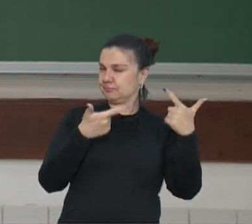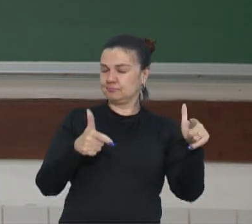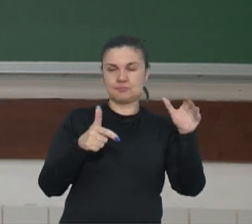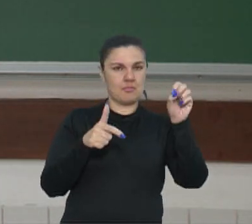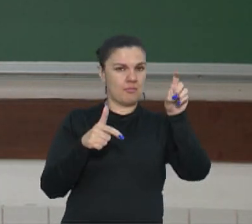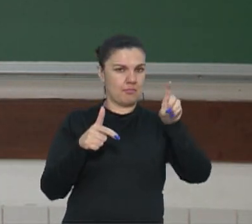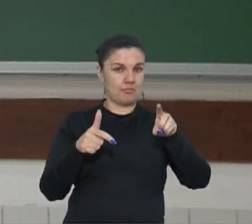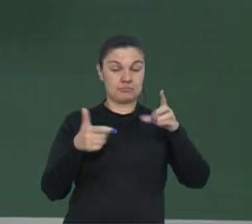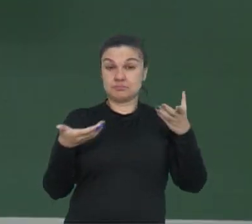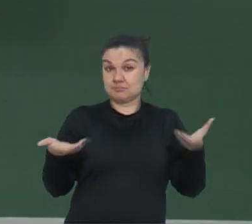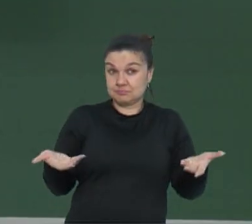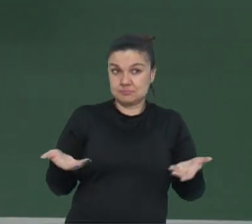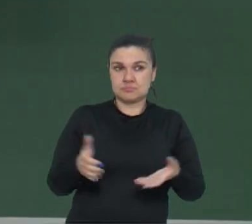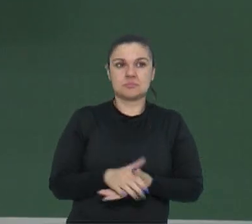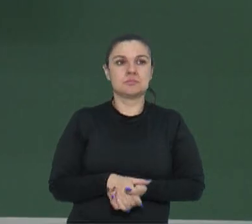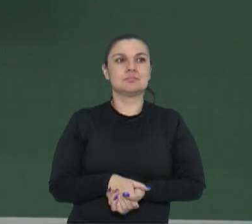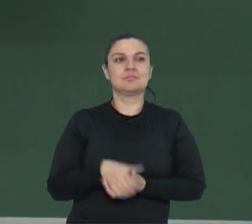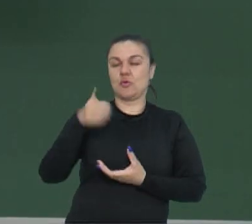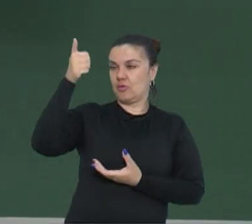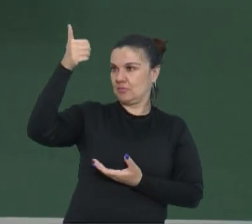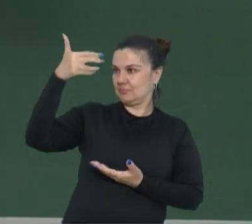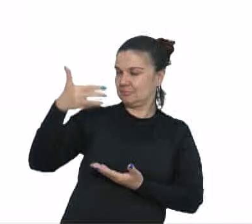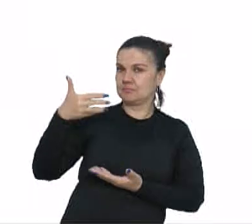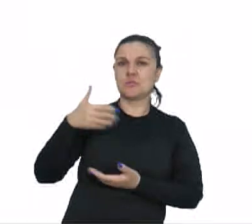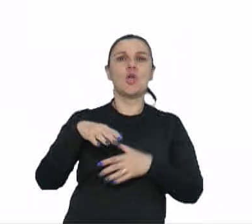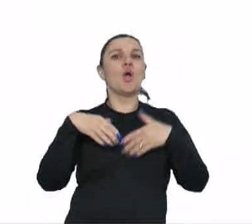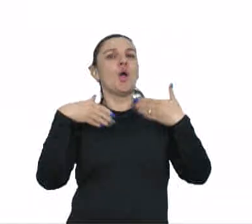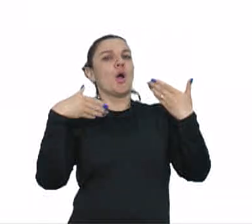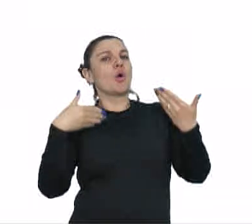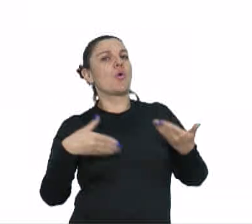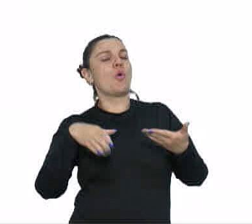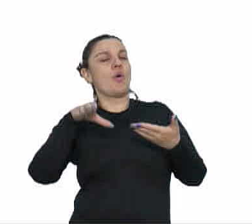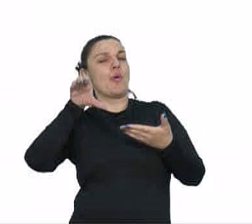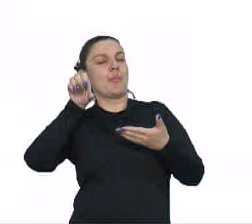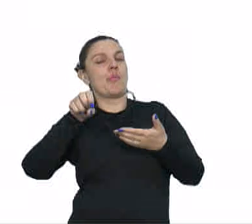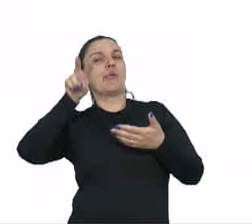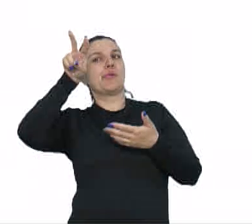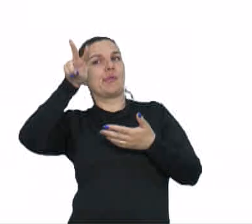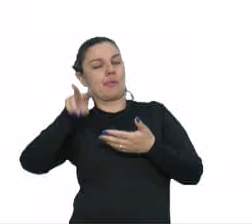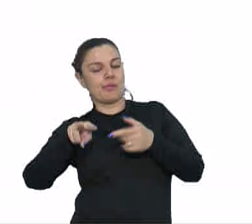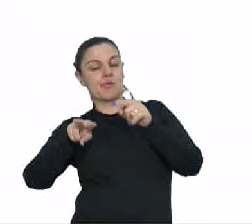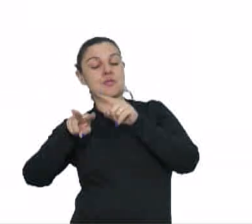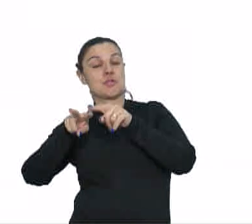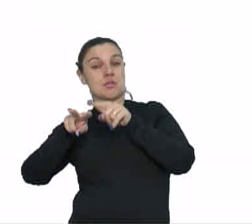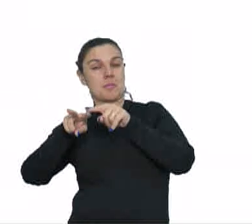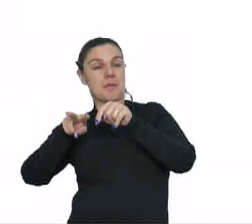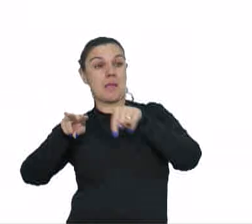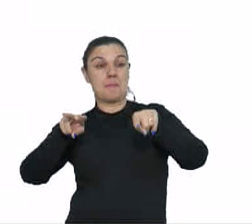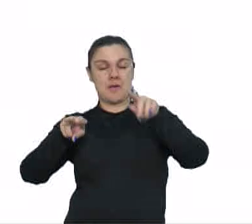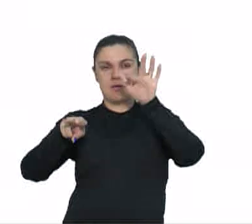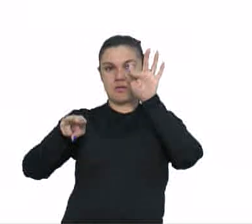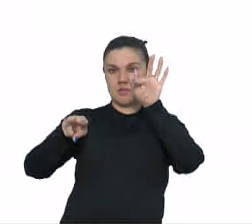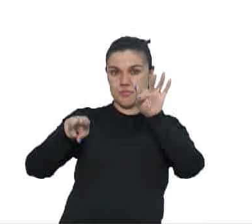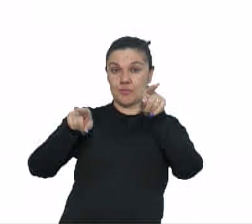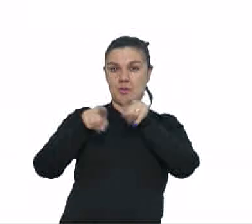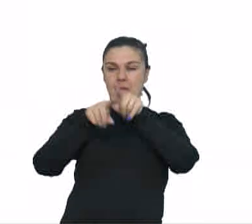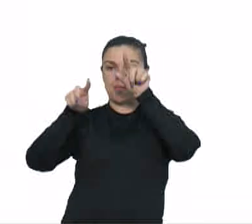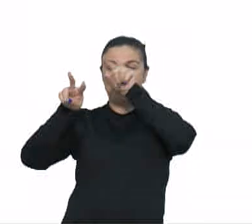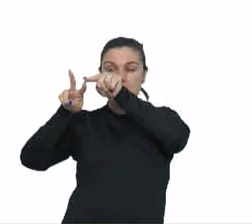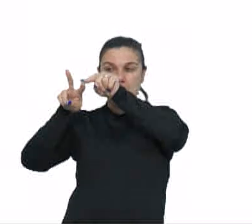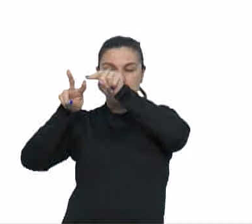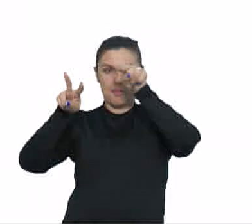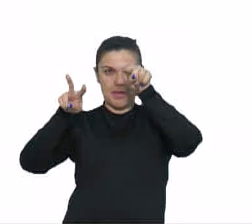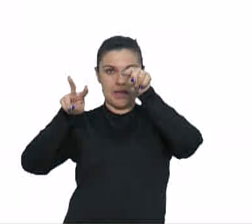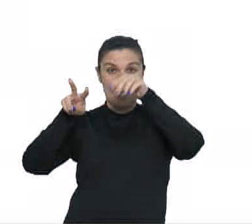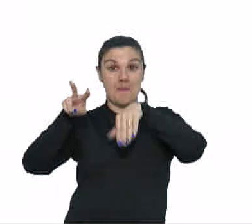assim. Com palavras bonitas. Como o oxigênio está na antepenúltima coluna, mas assim como o flúor na primeira linha, o flúor